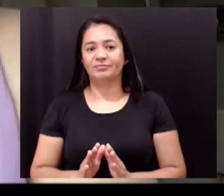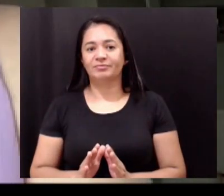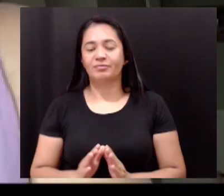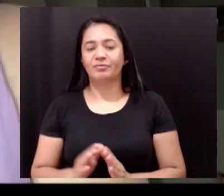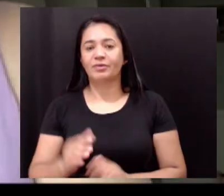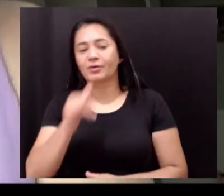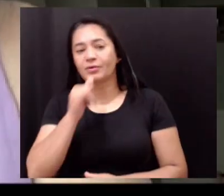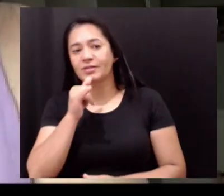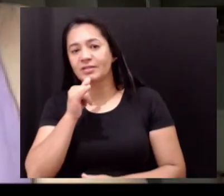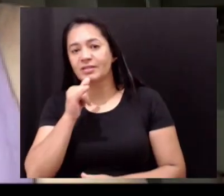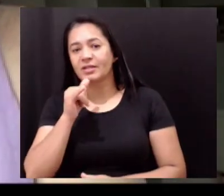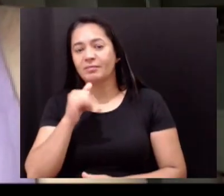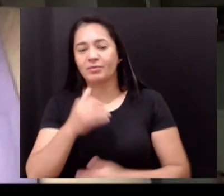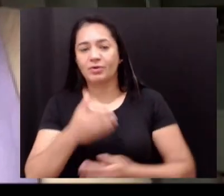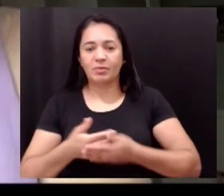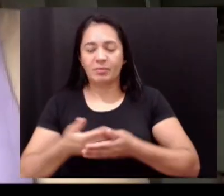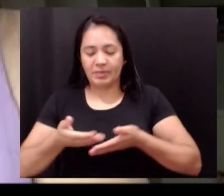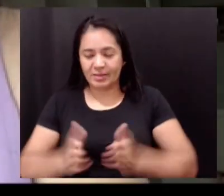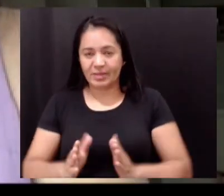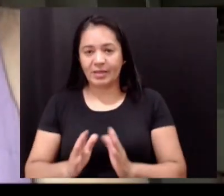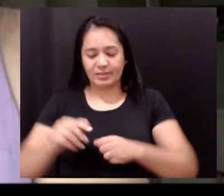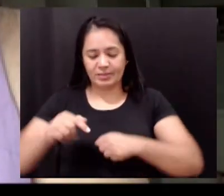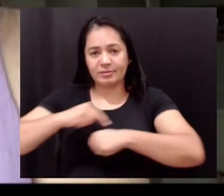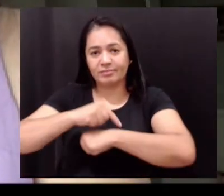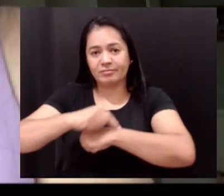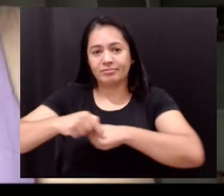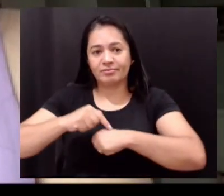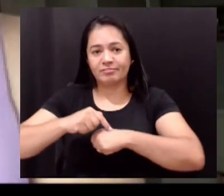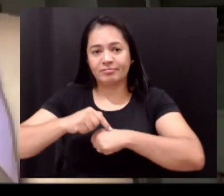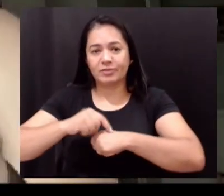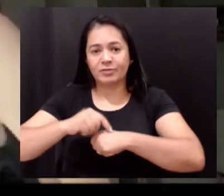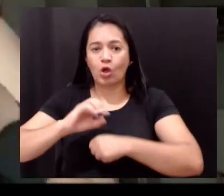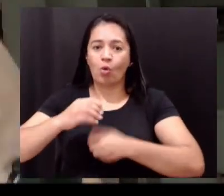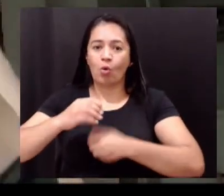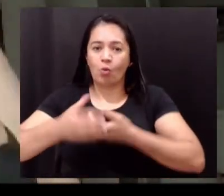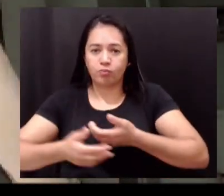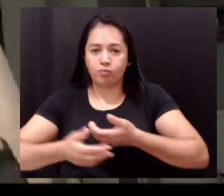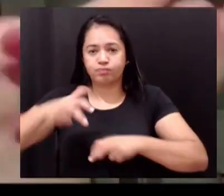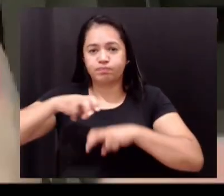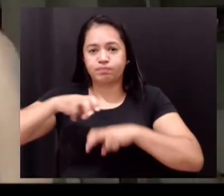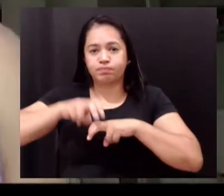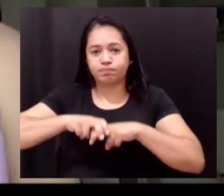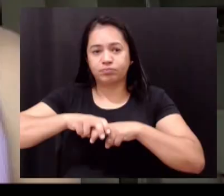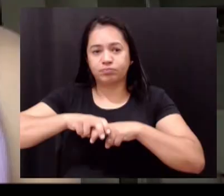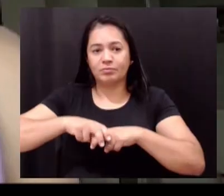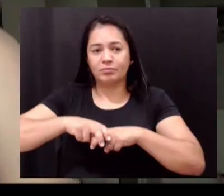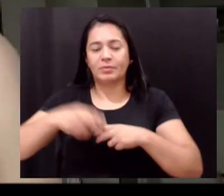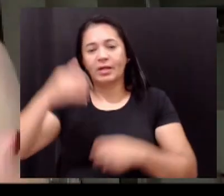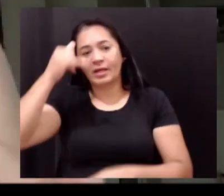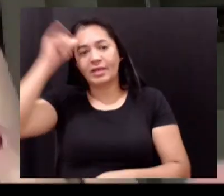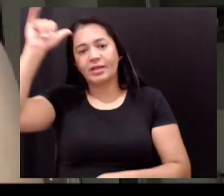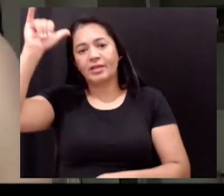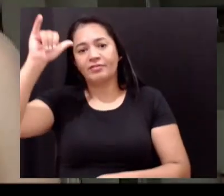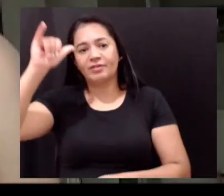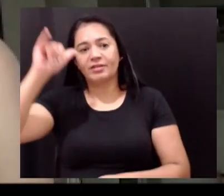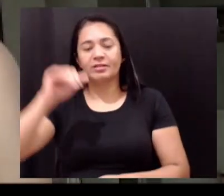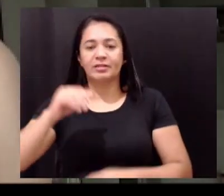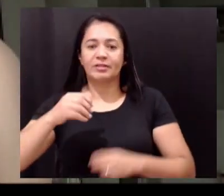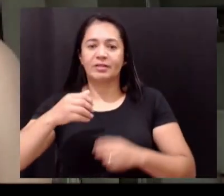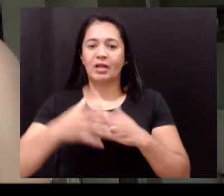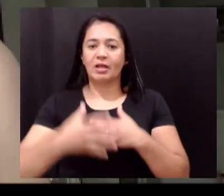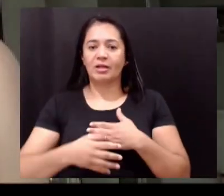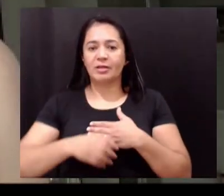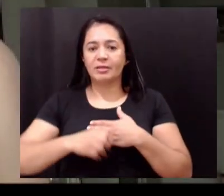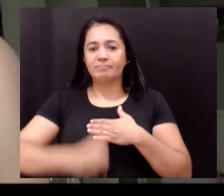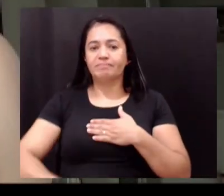né? E está sentada ali sobre o colo de útero para que isso não abra e ocorra o aborto ou que ocorra um parto